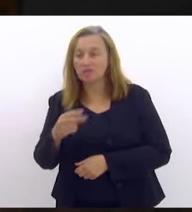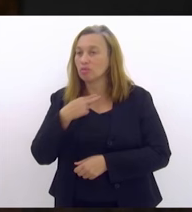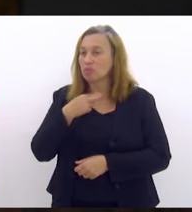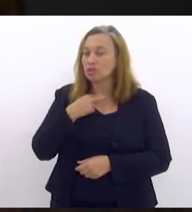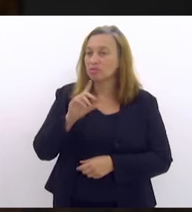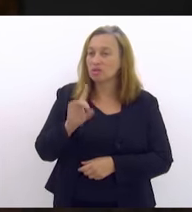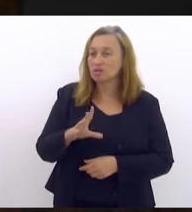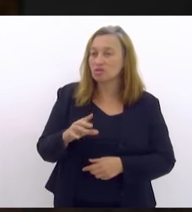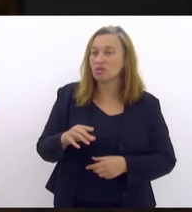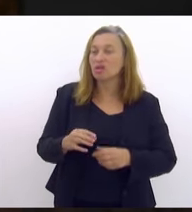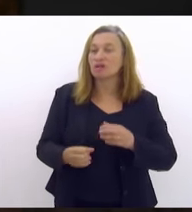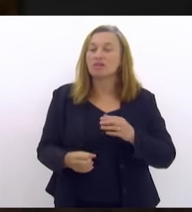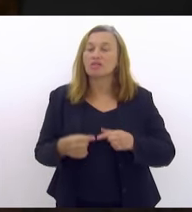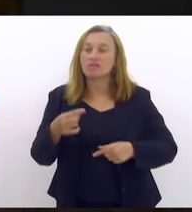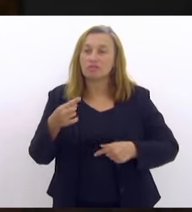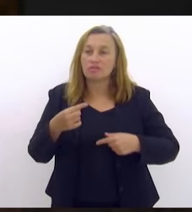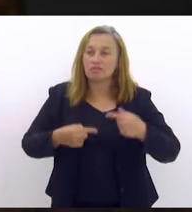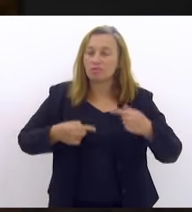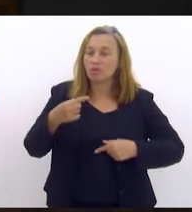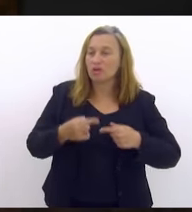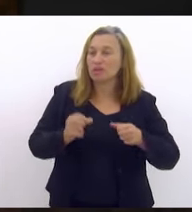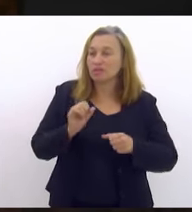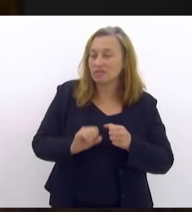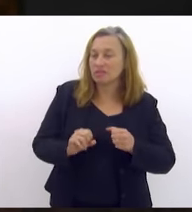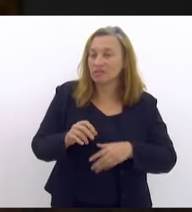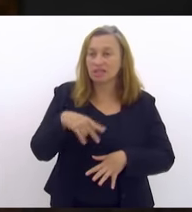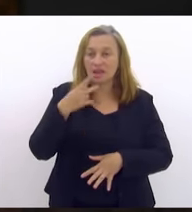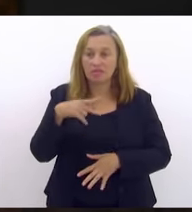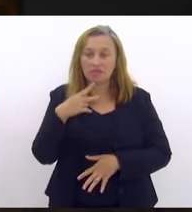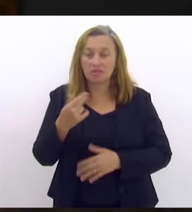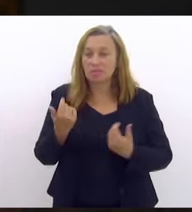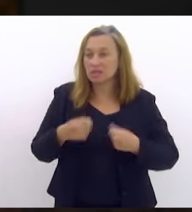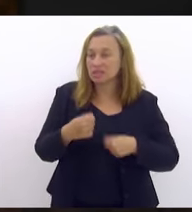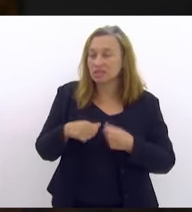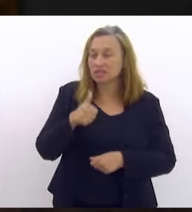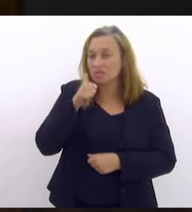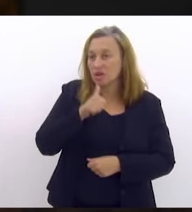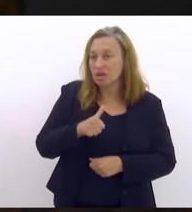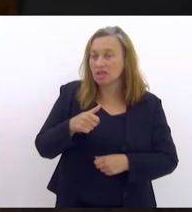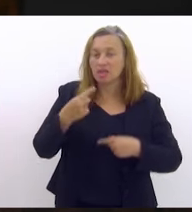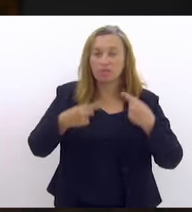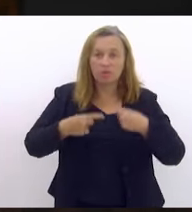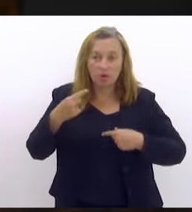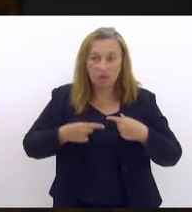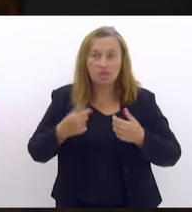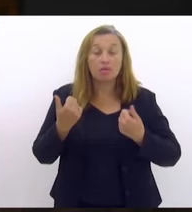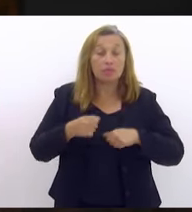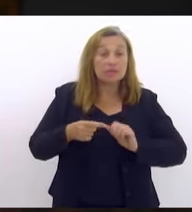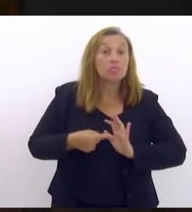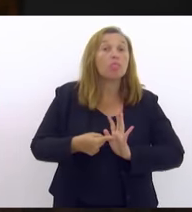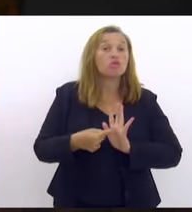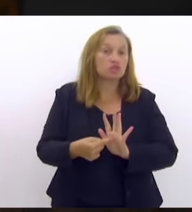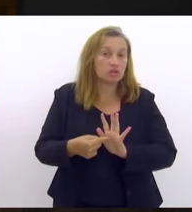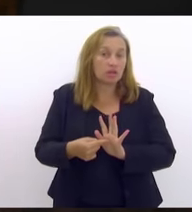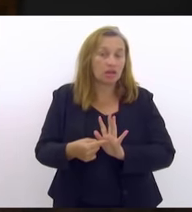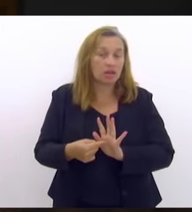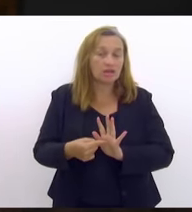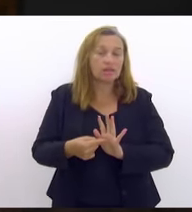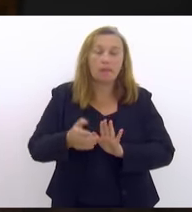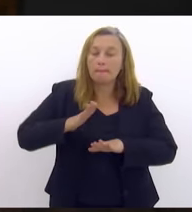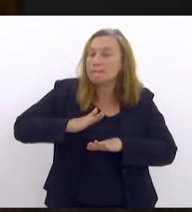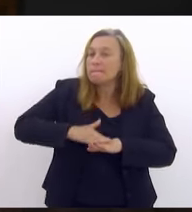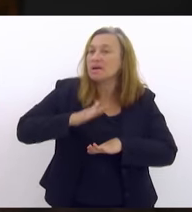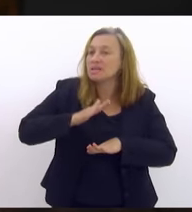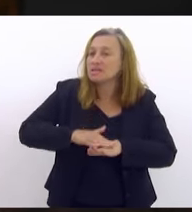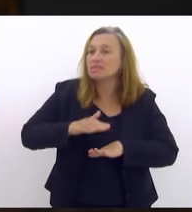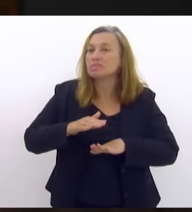fazer politicagem na fala, que precisamos de mulher na política. Eu acho que a gente precisa mostrar e cada vez mais